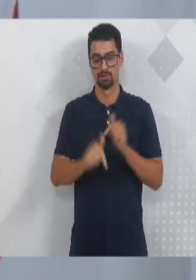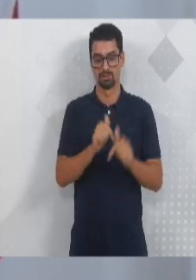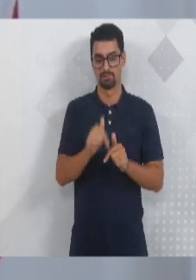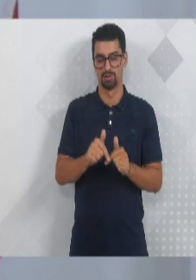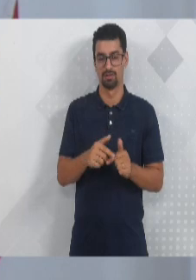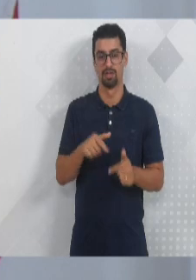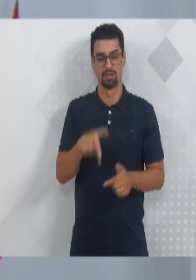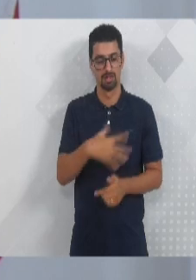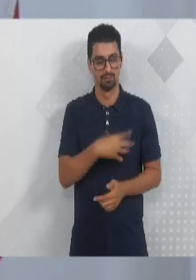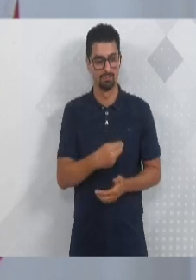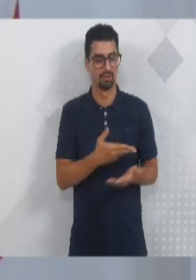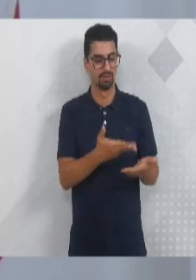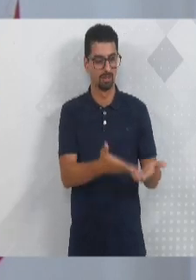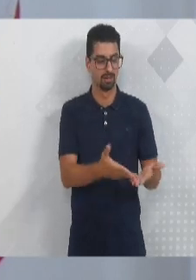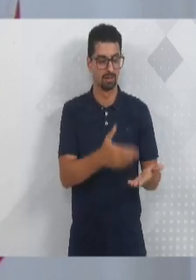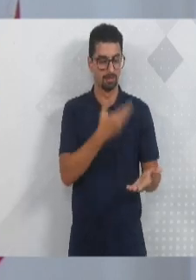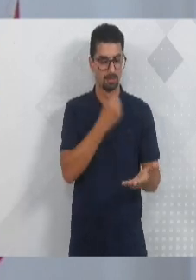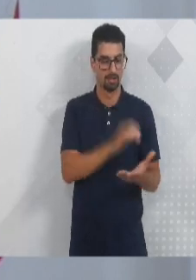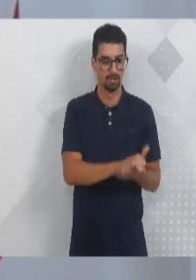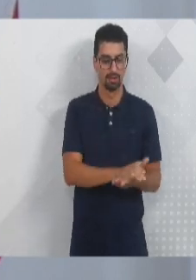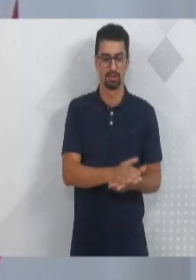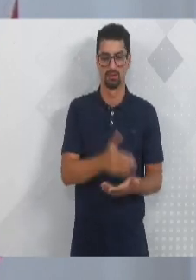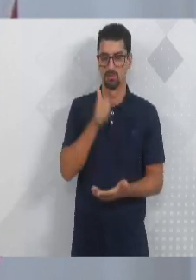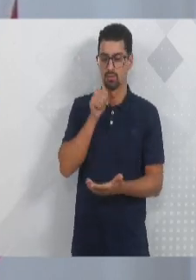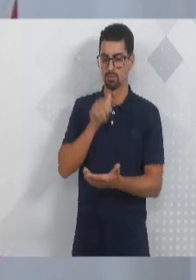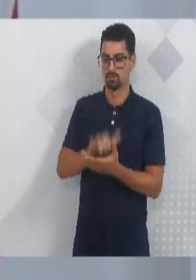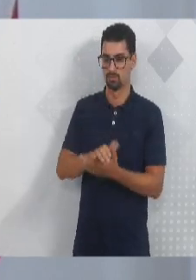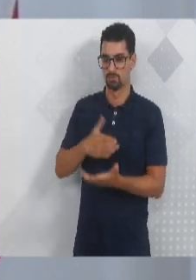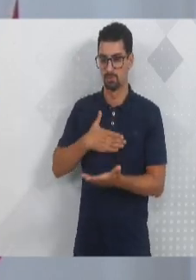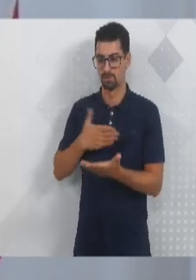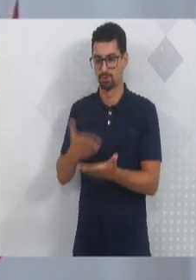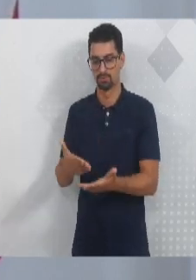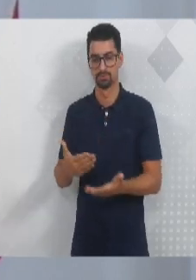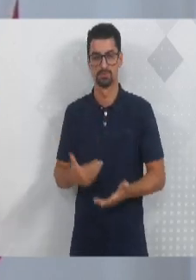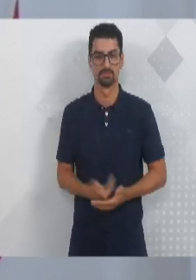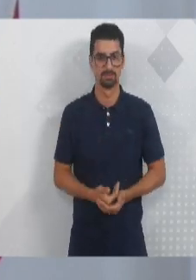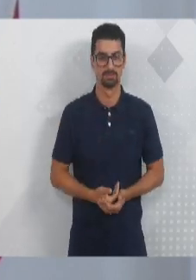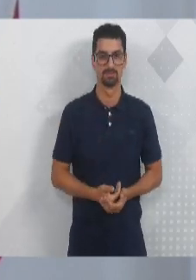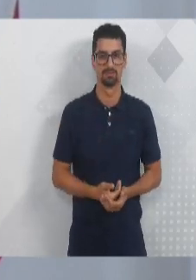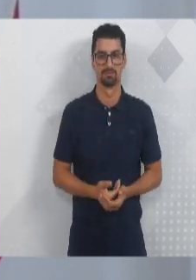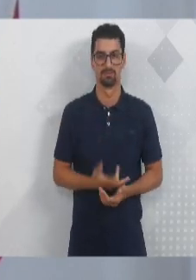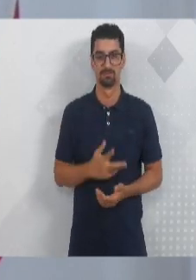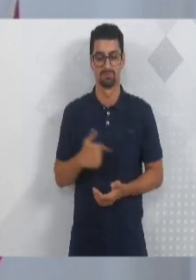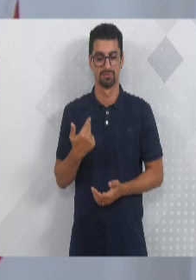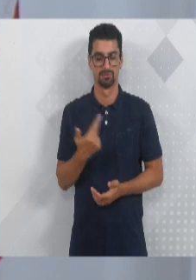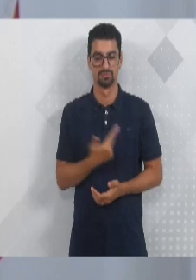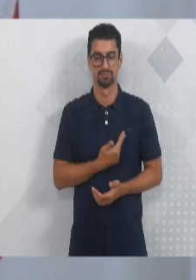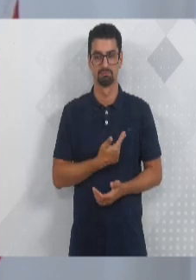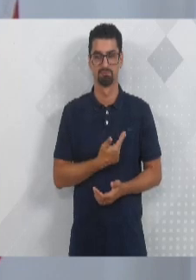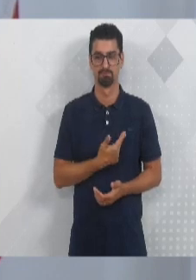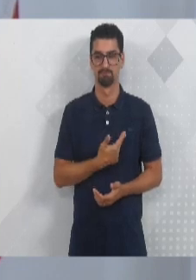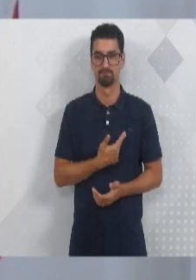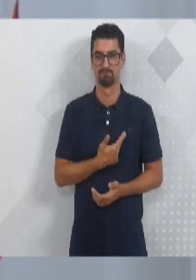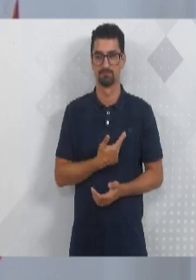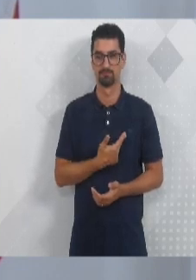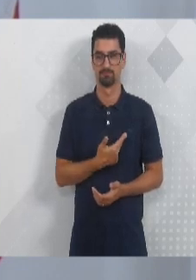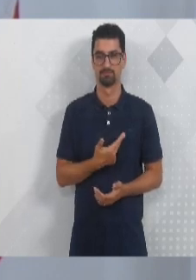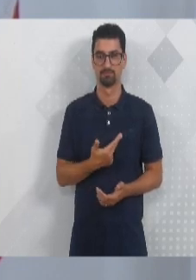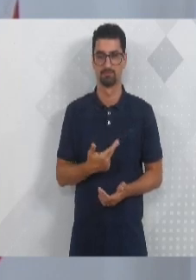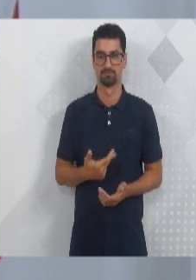filha me genro minha esposa estão aqui o rolfo enfim nós estamos nós